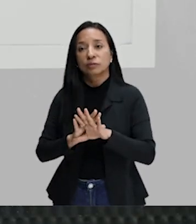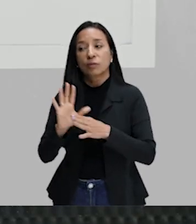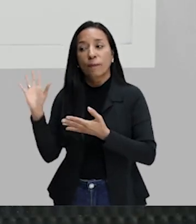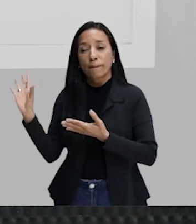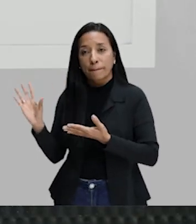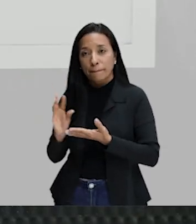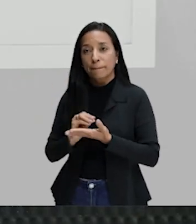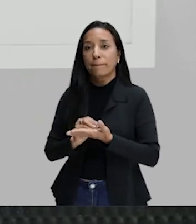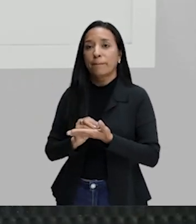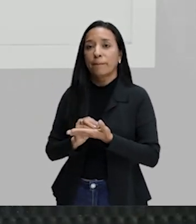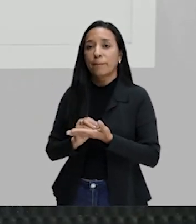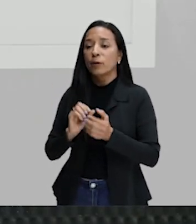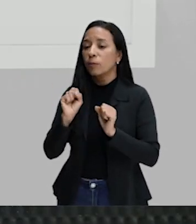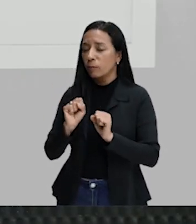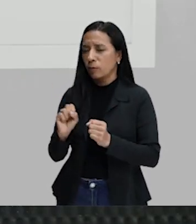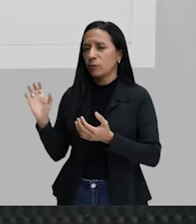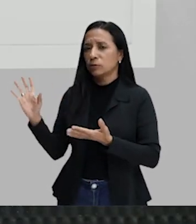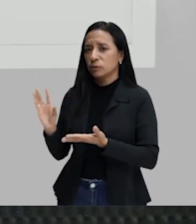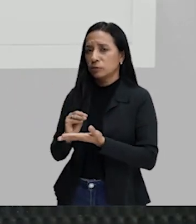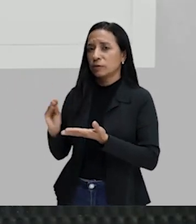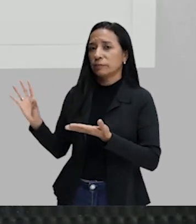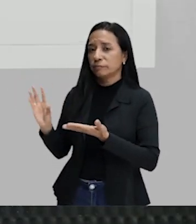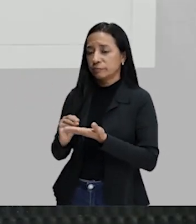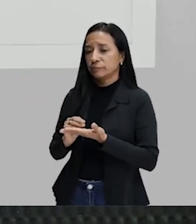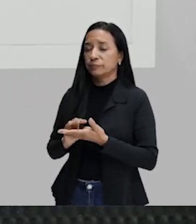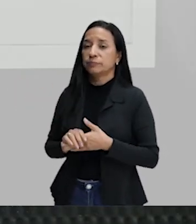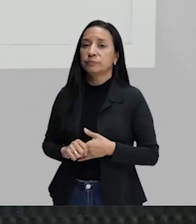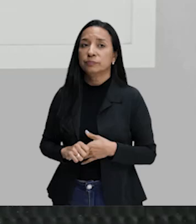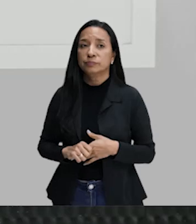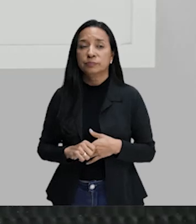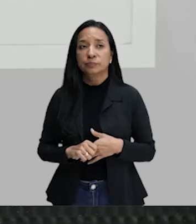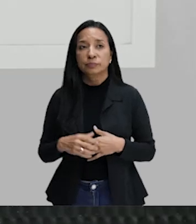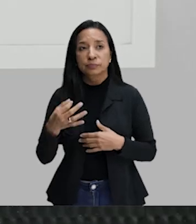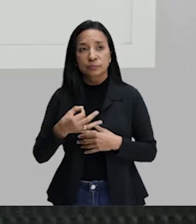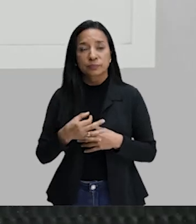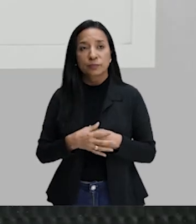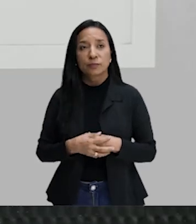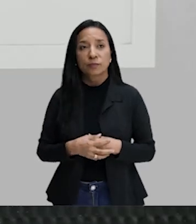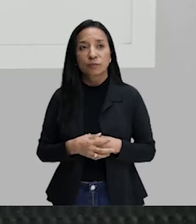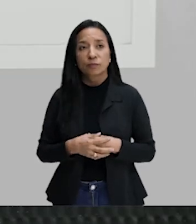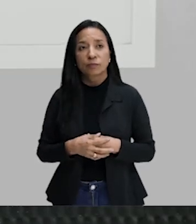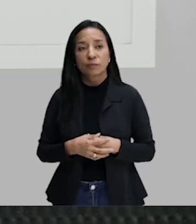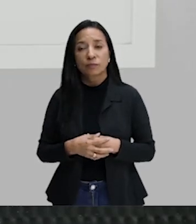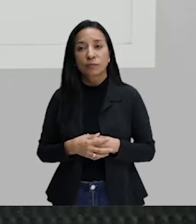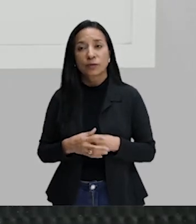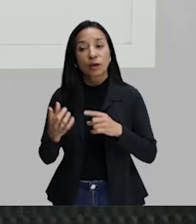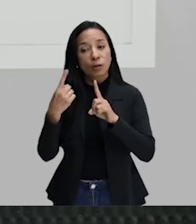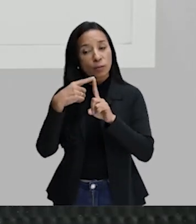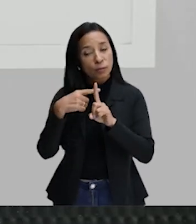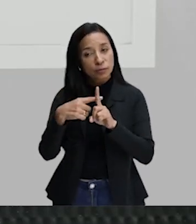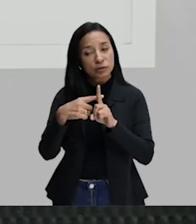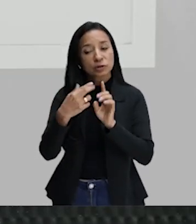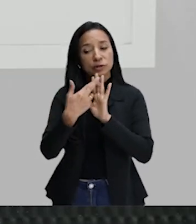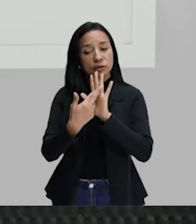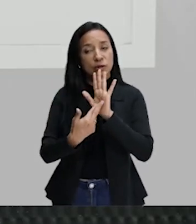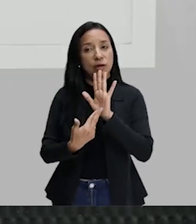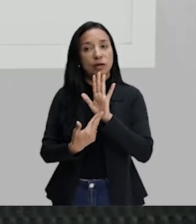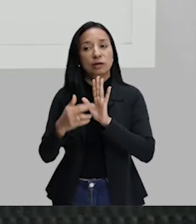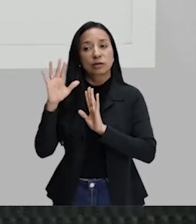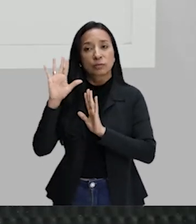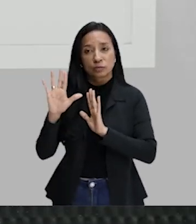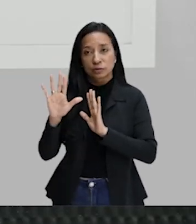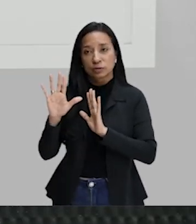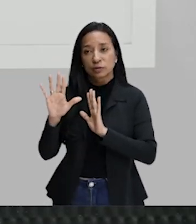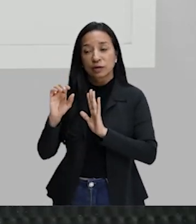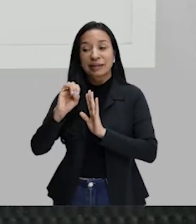certo? Façam a nota disso aqui, façam as anotações, tá certo? Então, como é positiva, regra da mão direita do jeito que está.